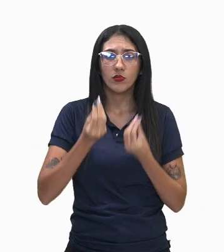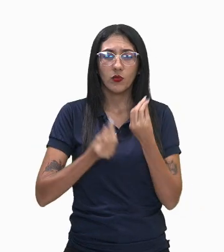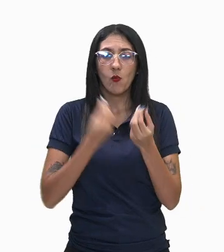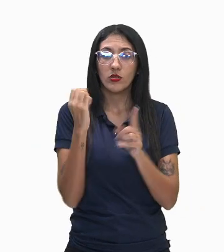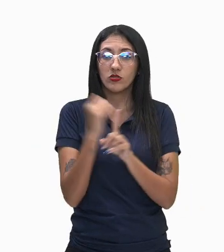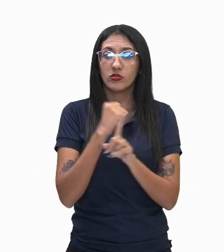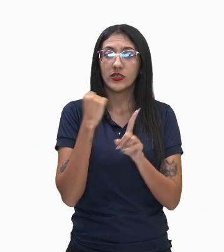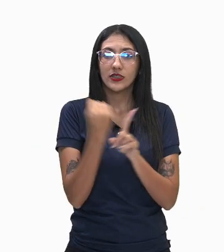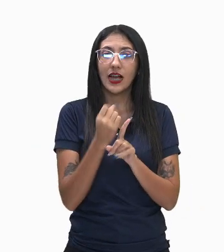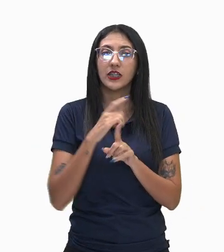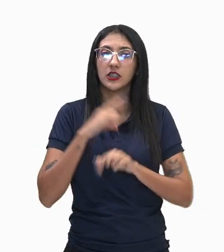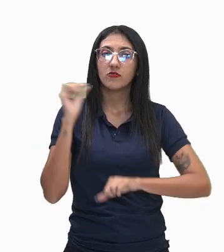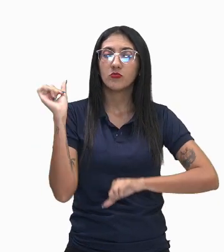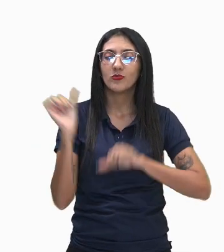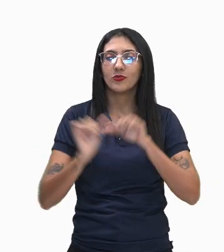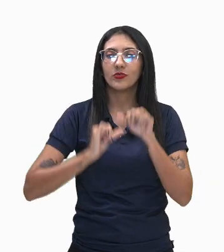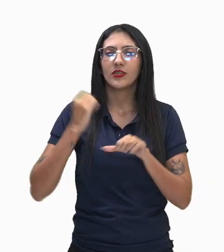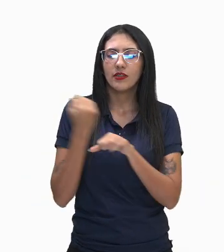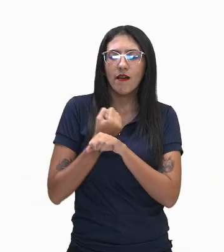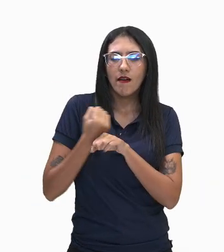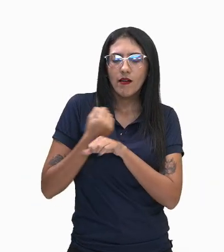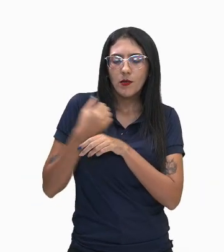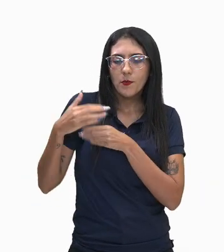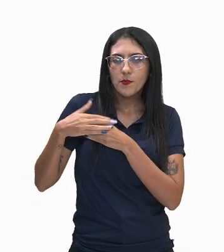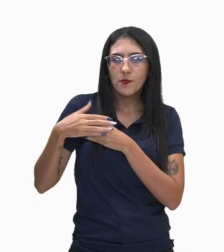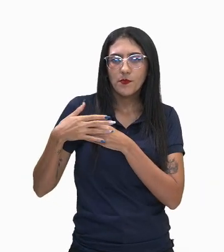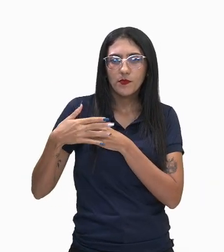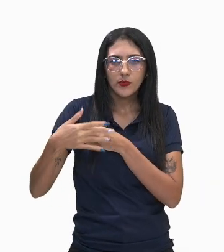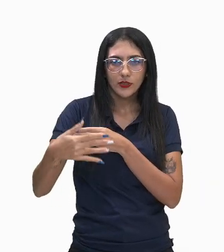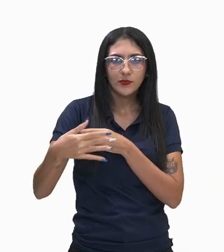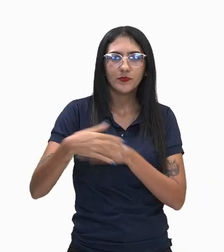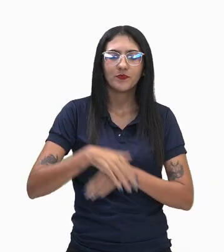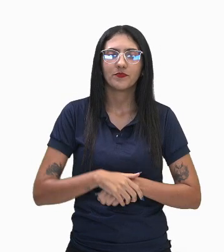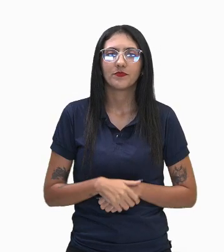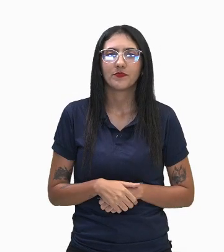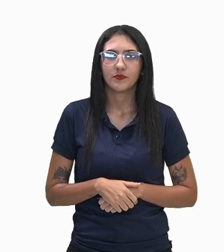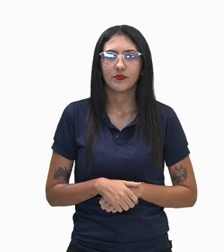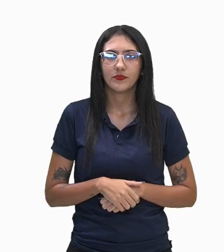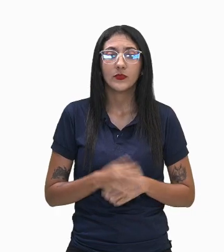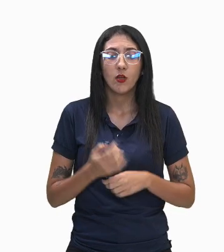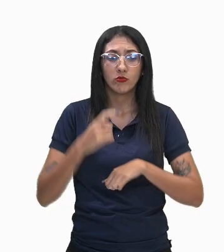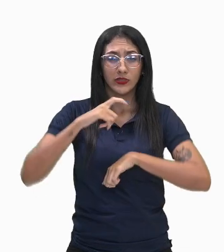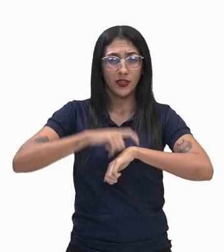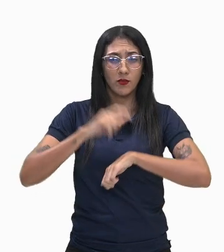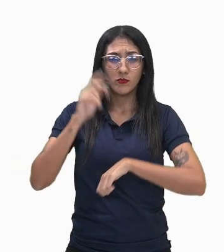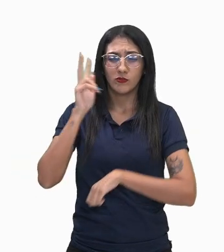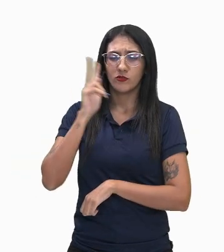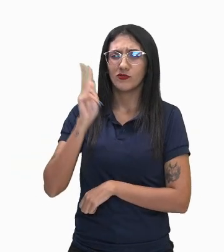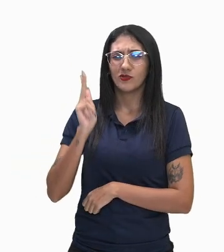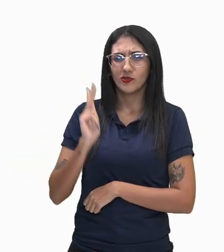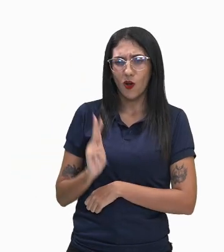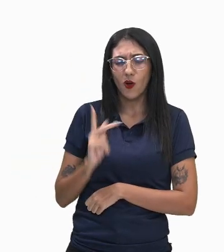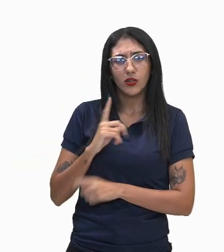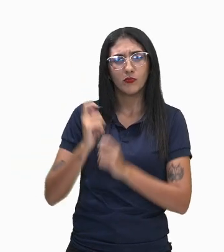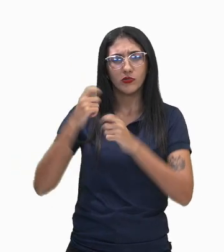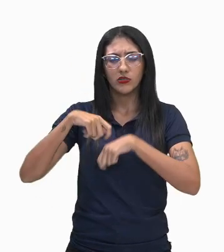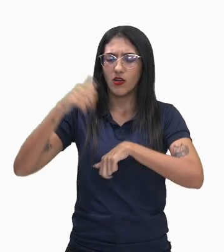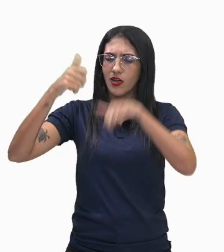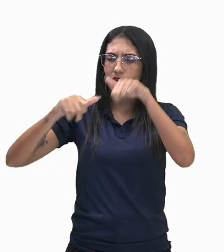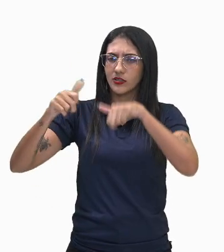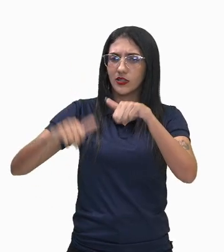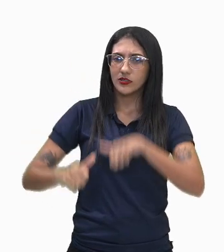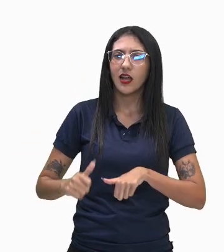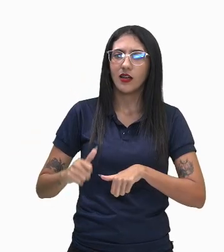se transformam ao longo do tempo. O tempo histórico nos permite analisar as